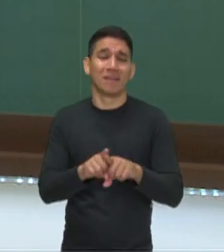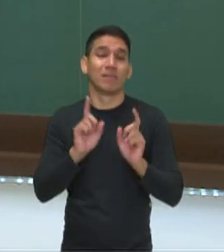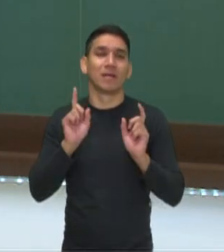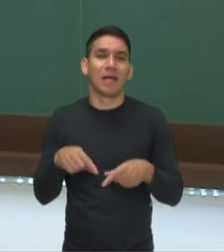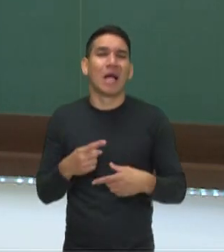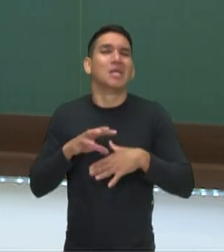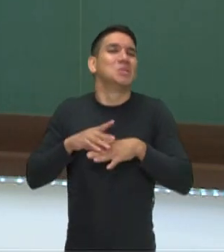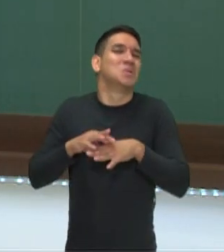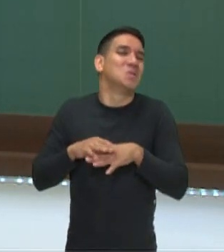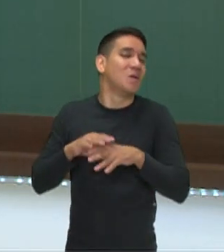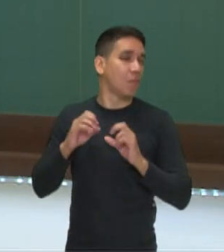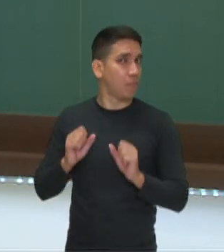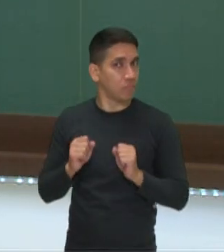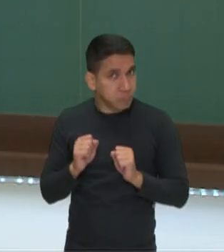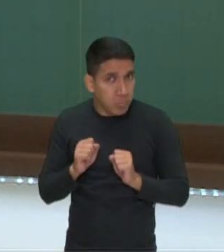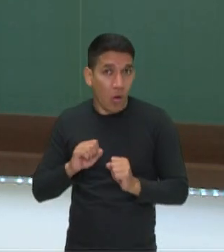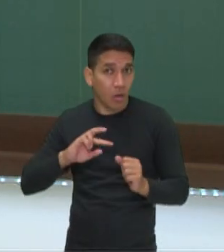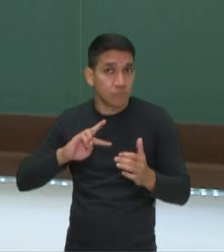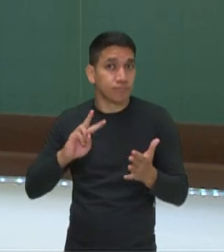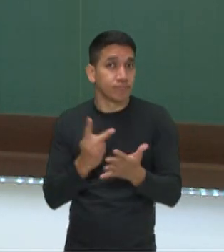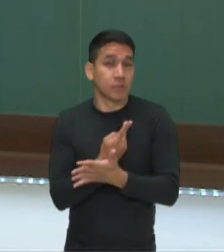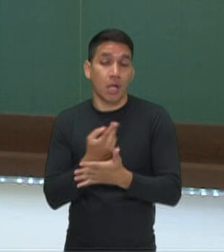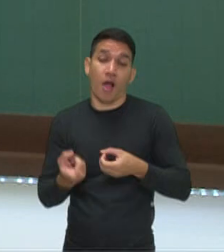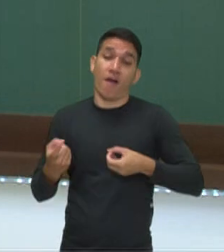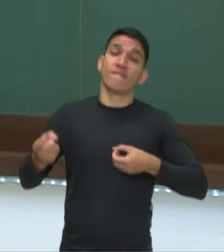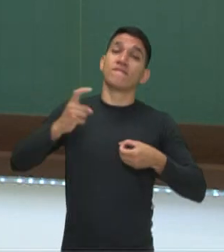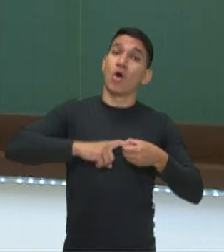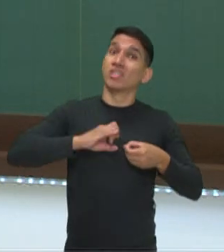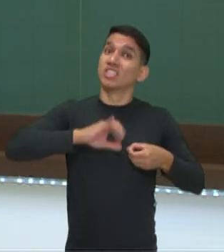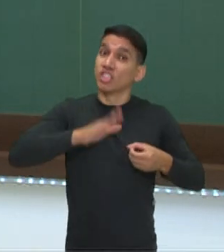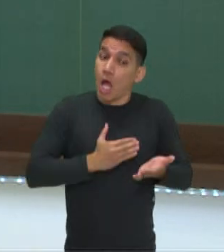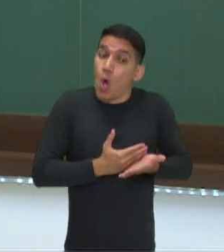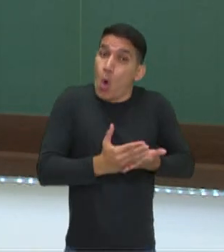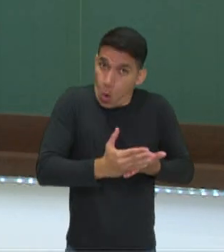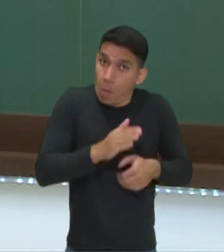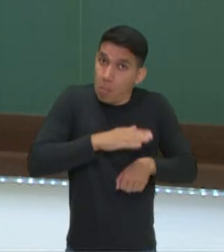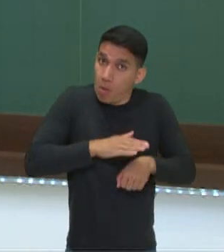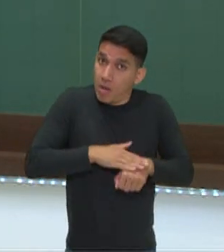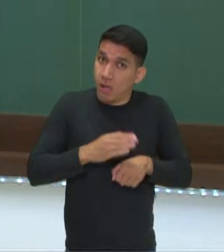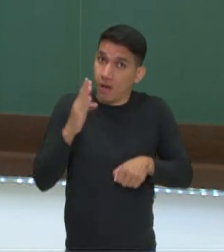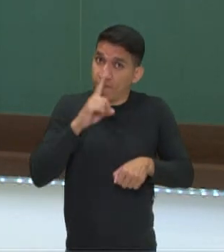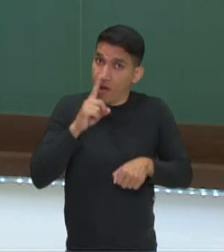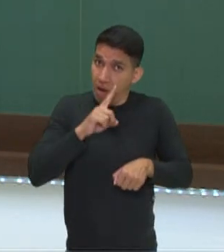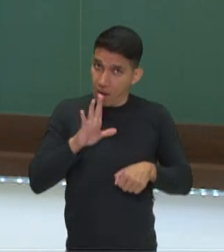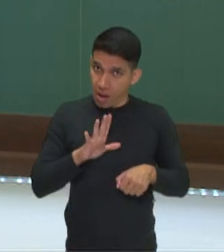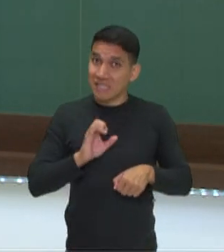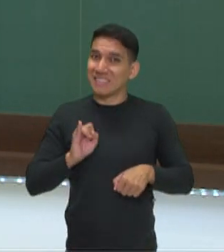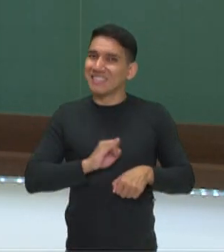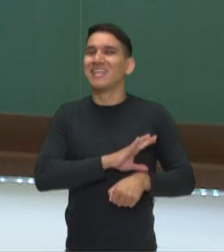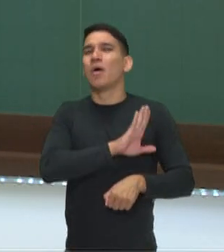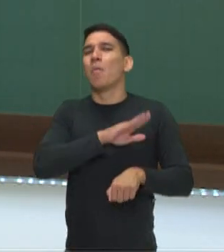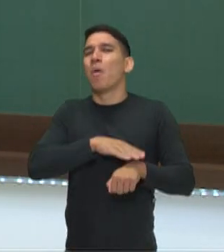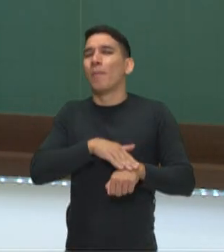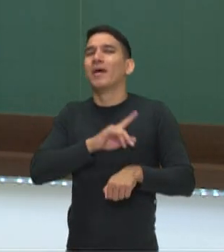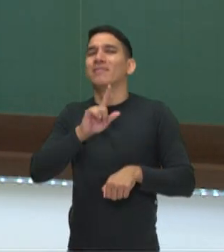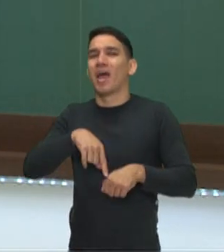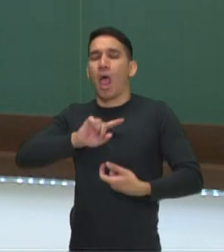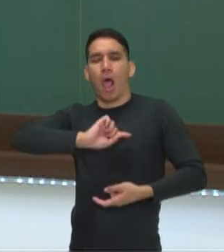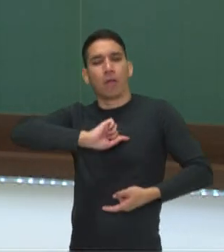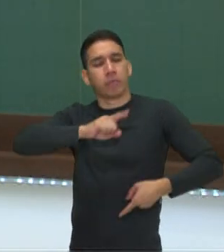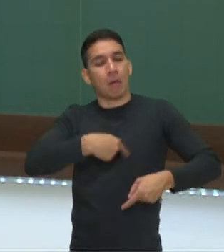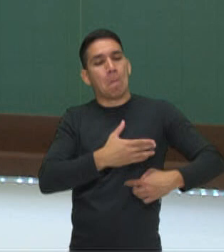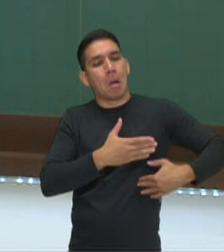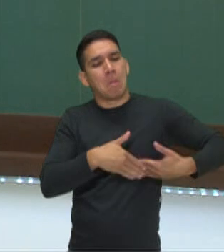uma doença que pode sim ter reversão se for lá no início da insuficiência. A partir do momento que ela